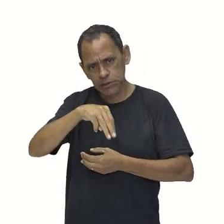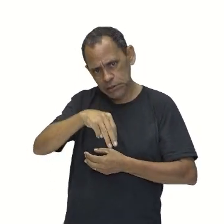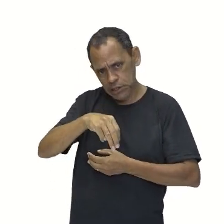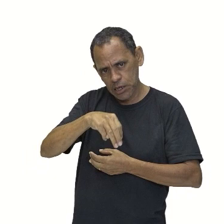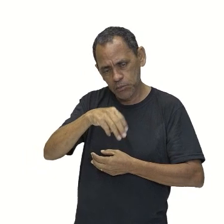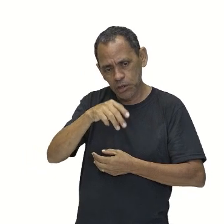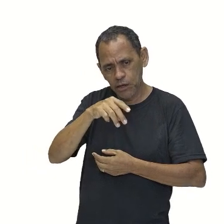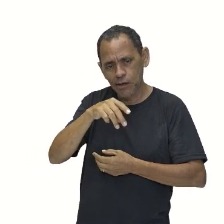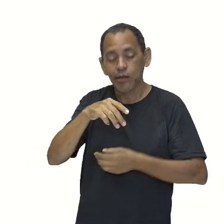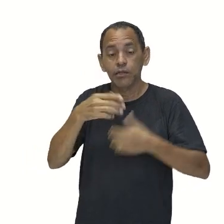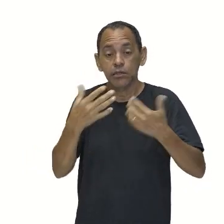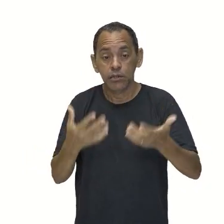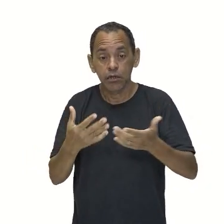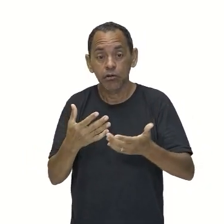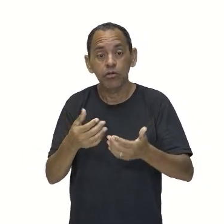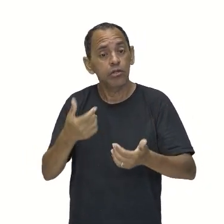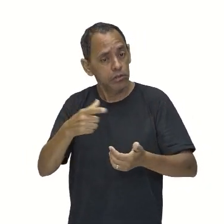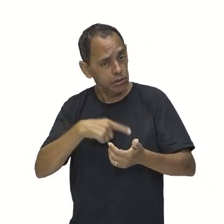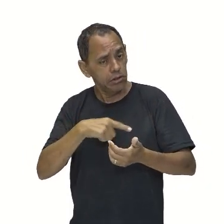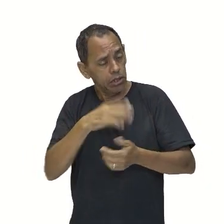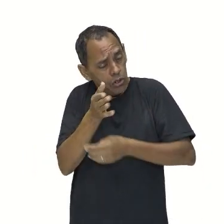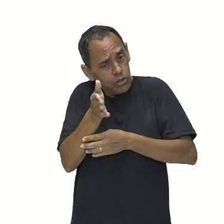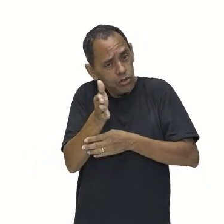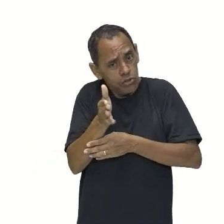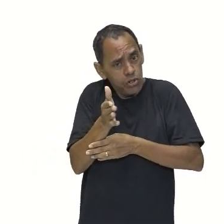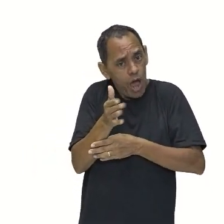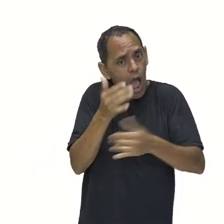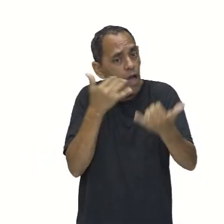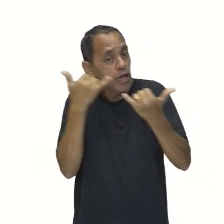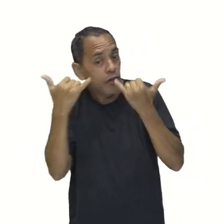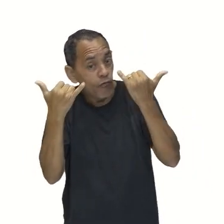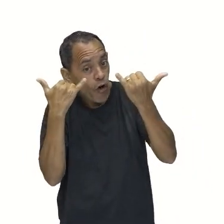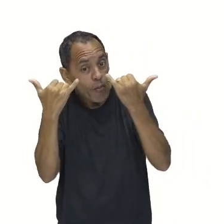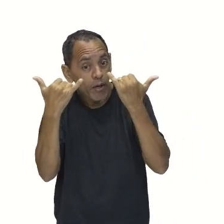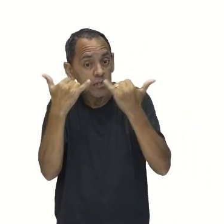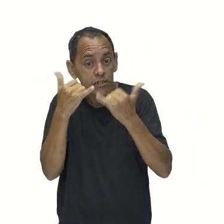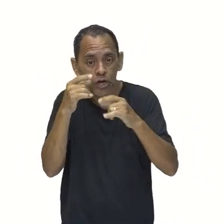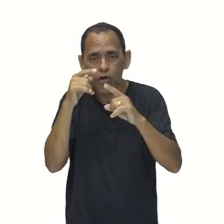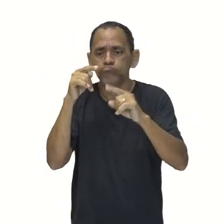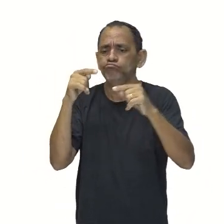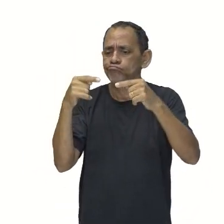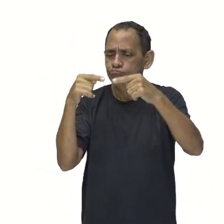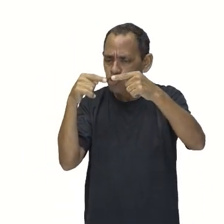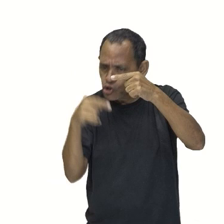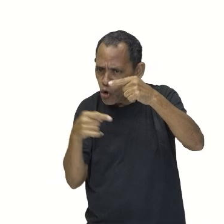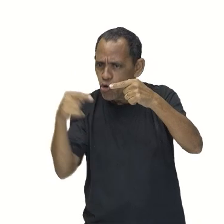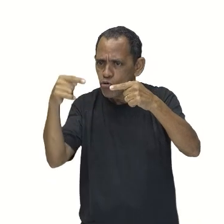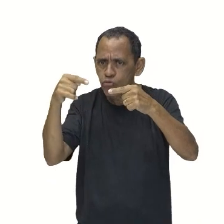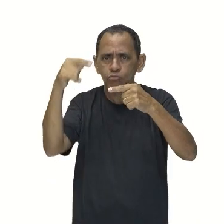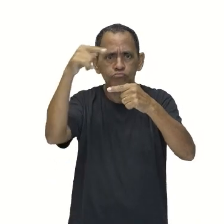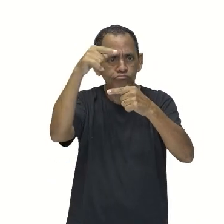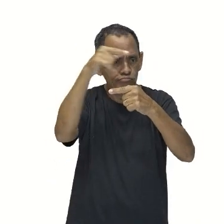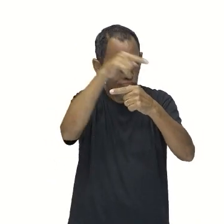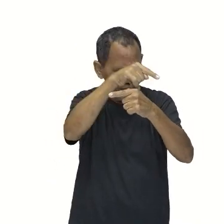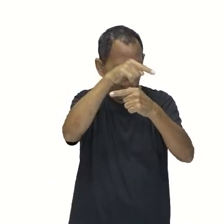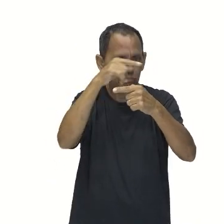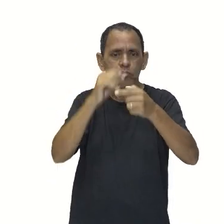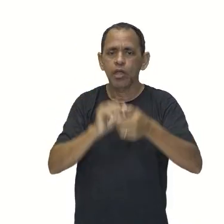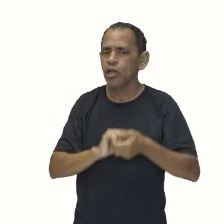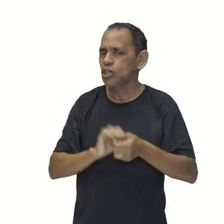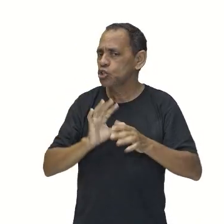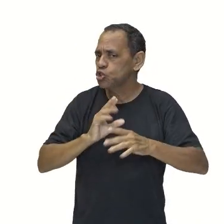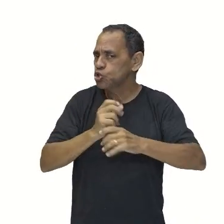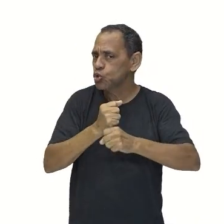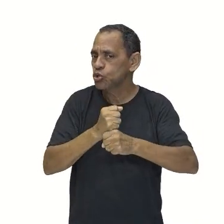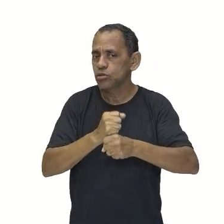desse quadrado, que é ó, A ao quadrado, e para calcular o perímetro que eu chamei de P